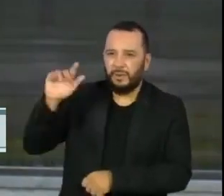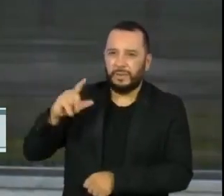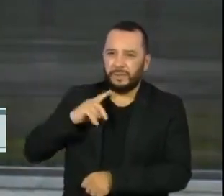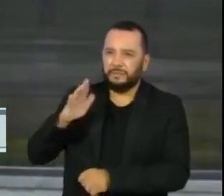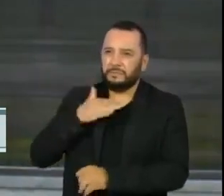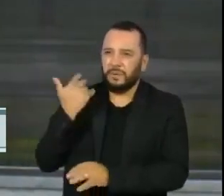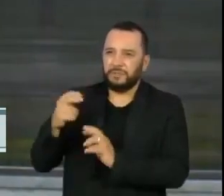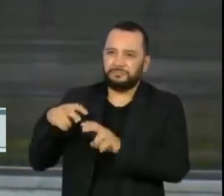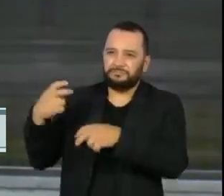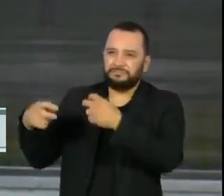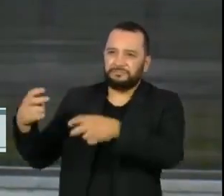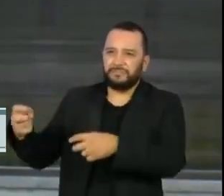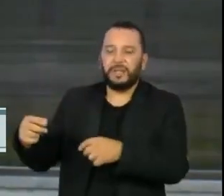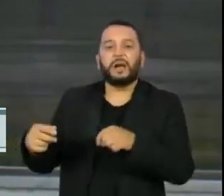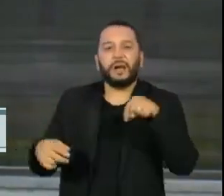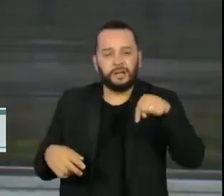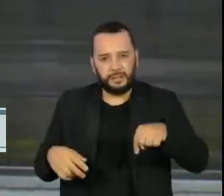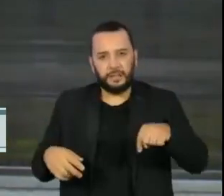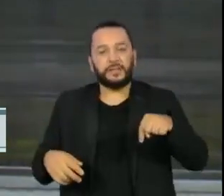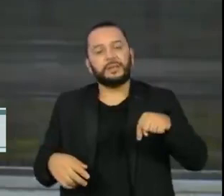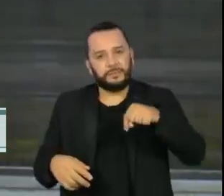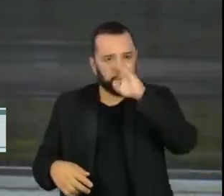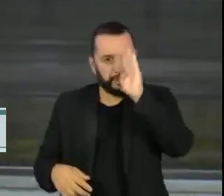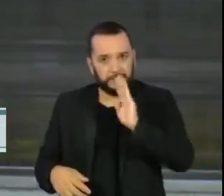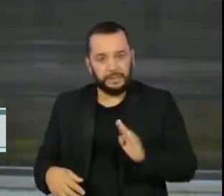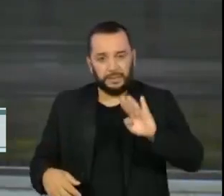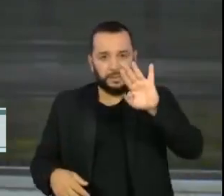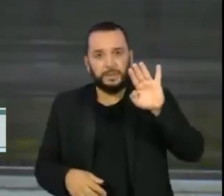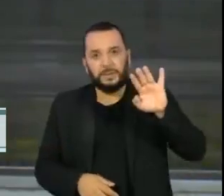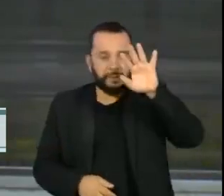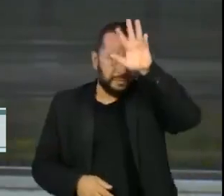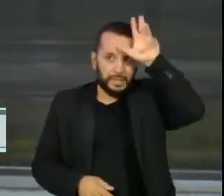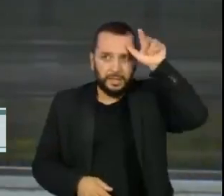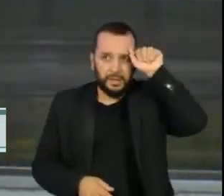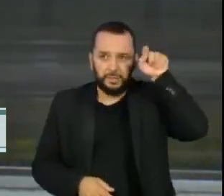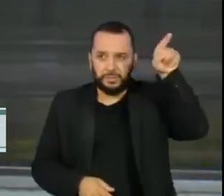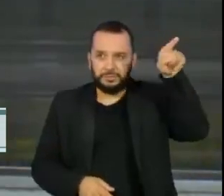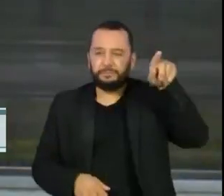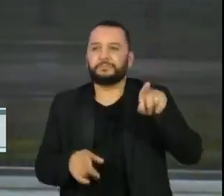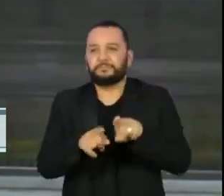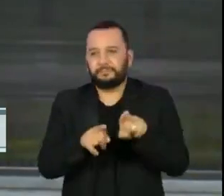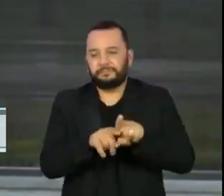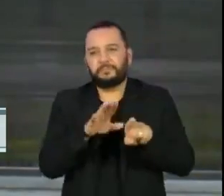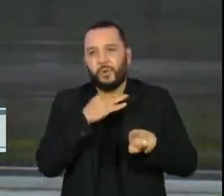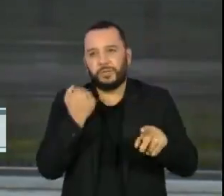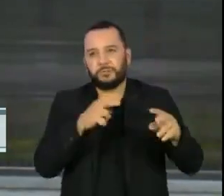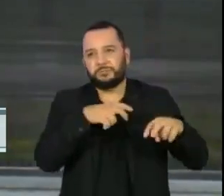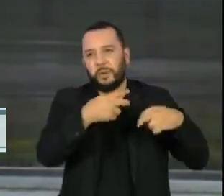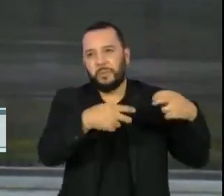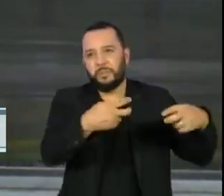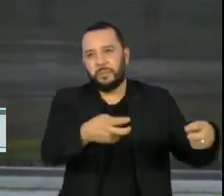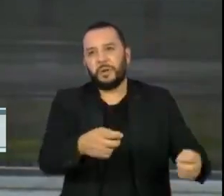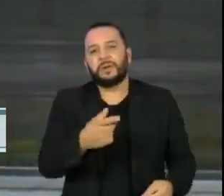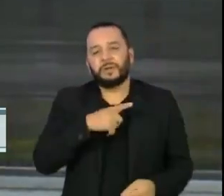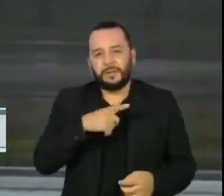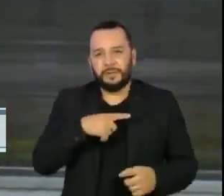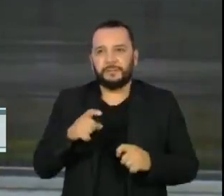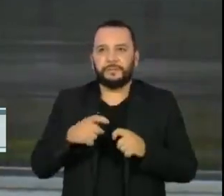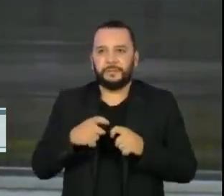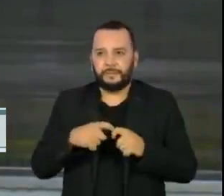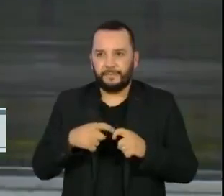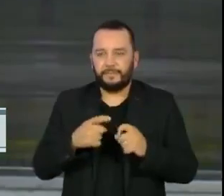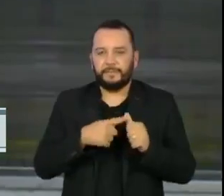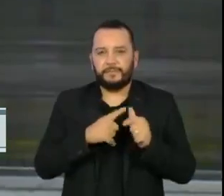e, infelizmente, também vimos aqui em Manaus, capital do estado do Amazonas, onde médicos e